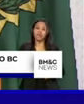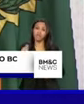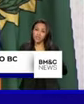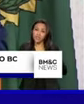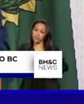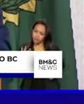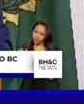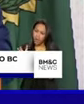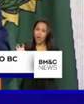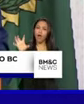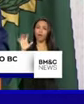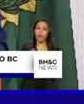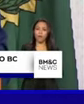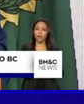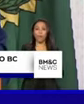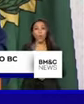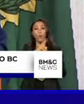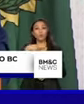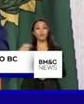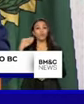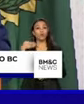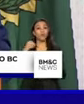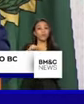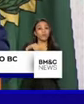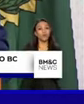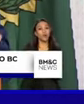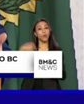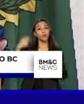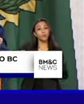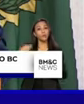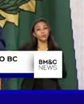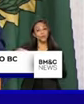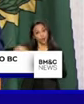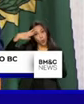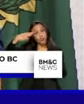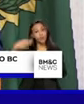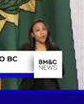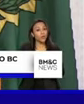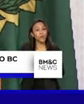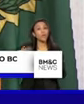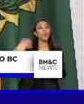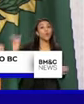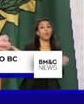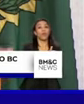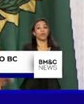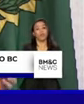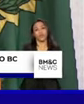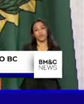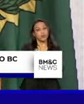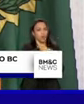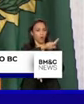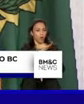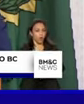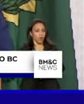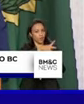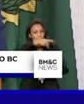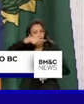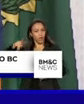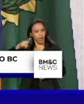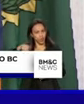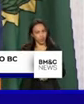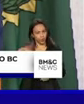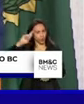O presidente do Banco Central só tem que entender que ele não é dono do Brasil. Ele está exercendo um cargo que